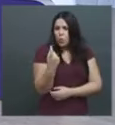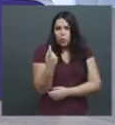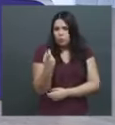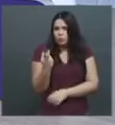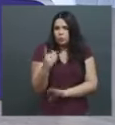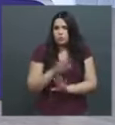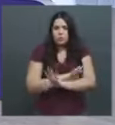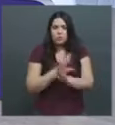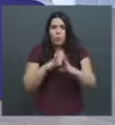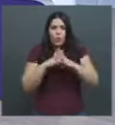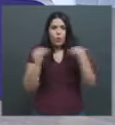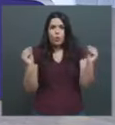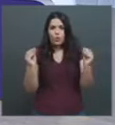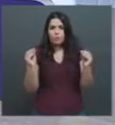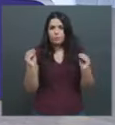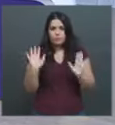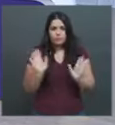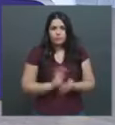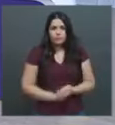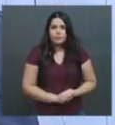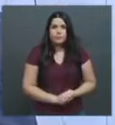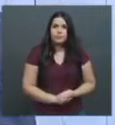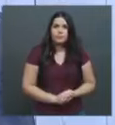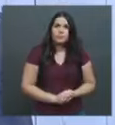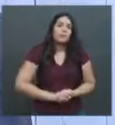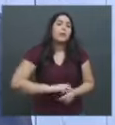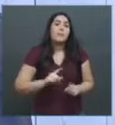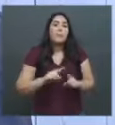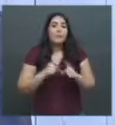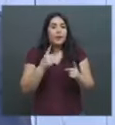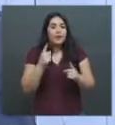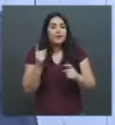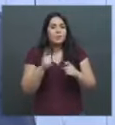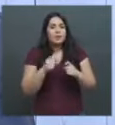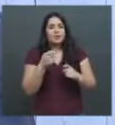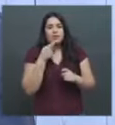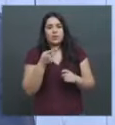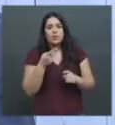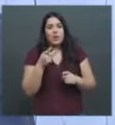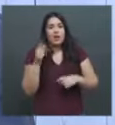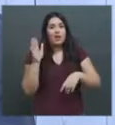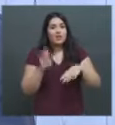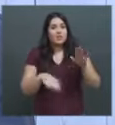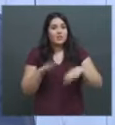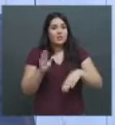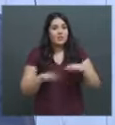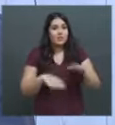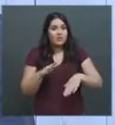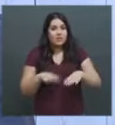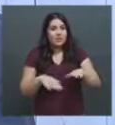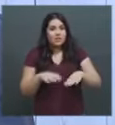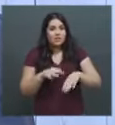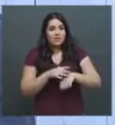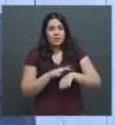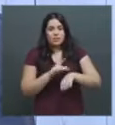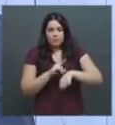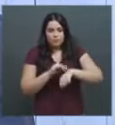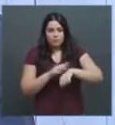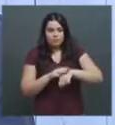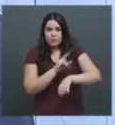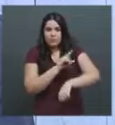as infecções de trato urinário baixo. Mas como a doutora comentou, tem situações que essa infecção sobe ao rim, aí já é